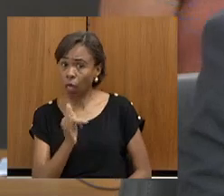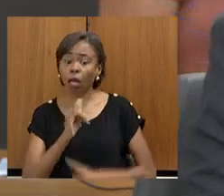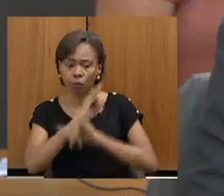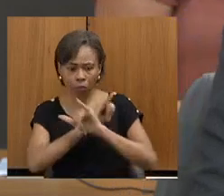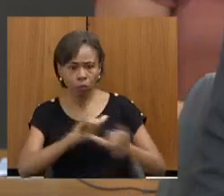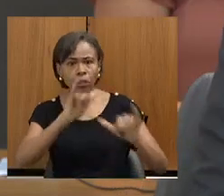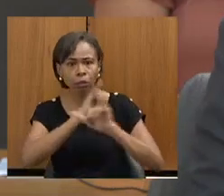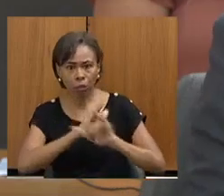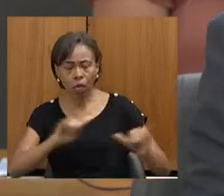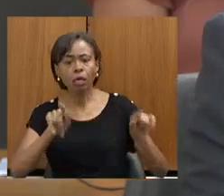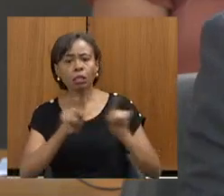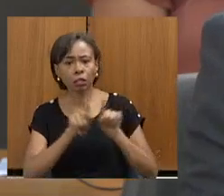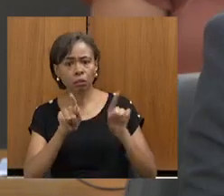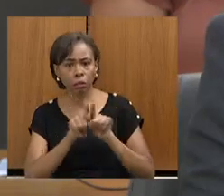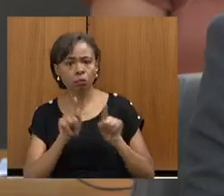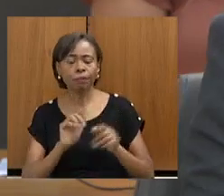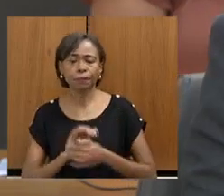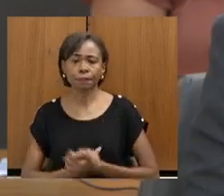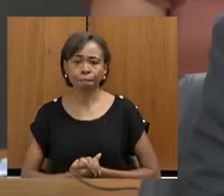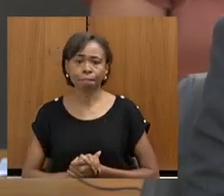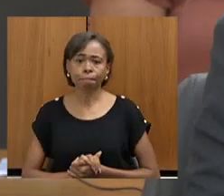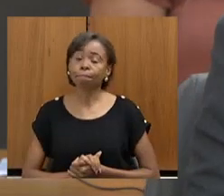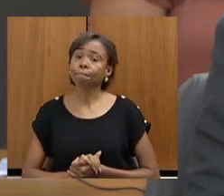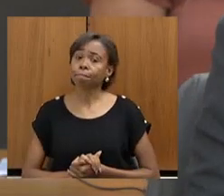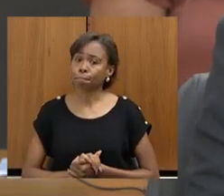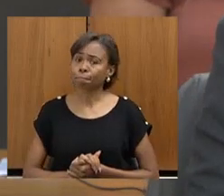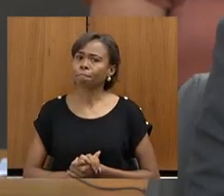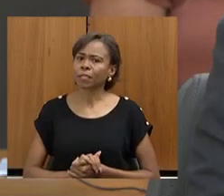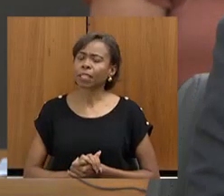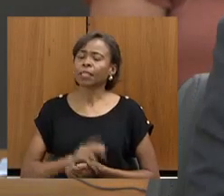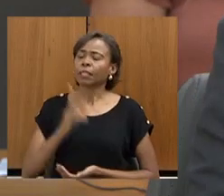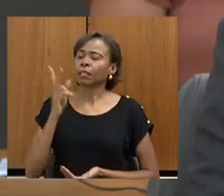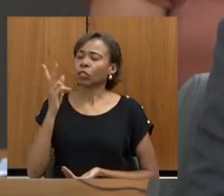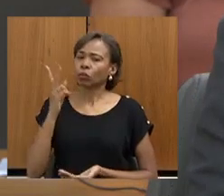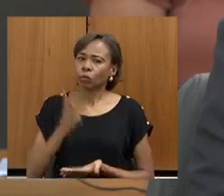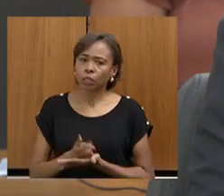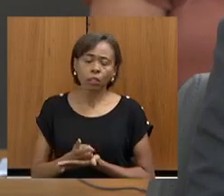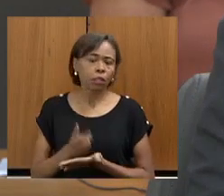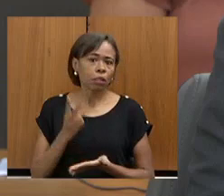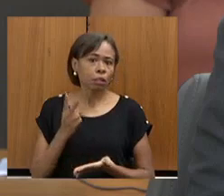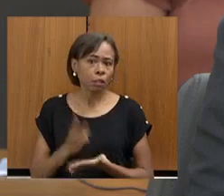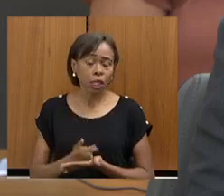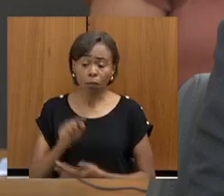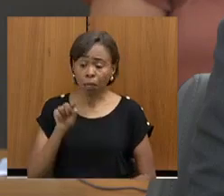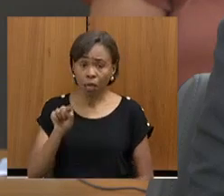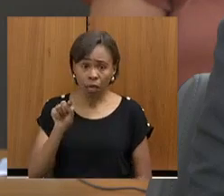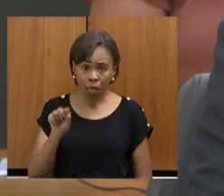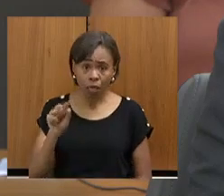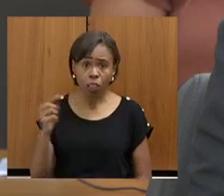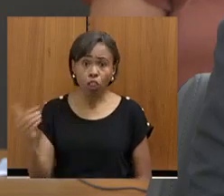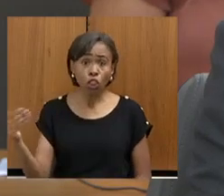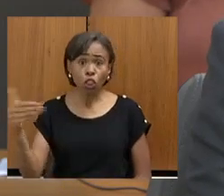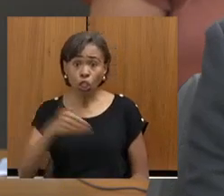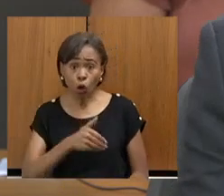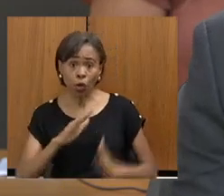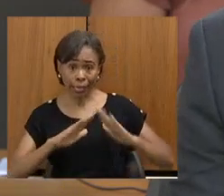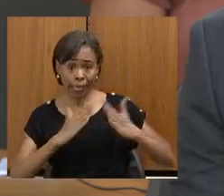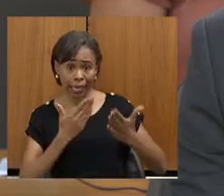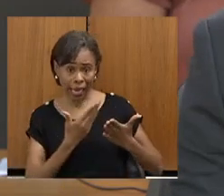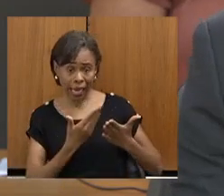com quem ele se relacionava. Por diversas vezes, meu filho chegou da escola em crise,